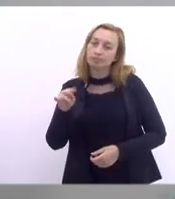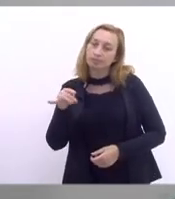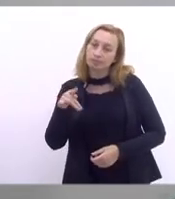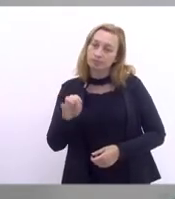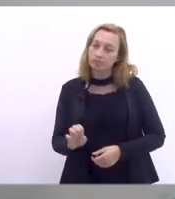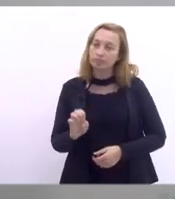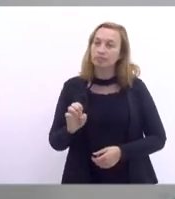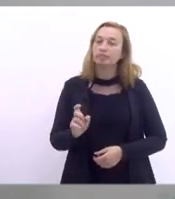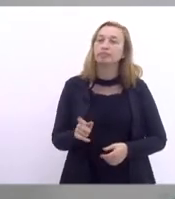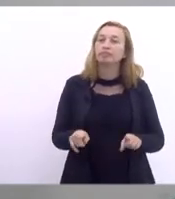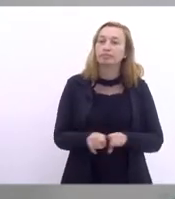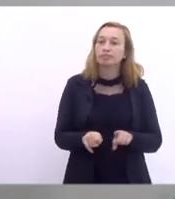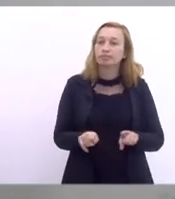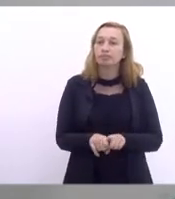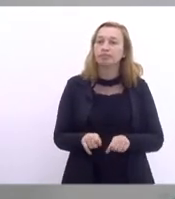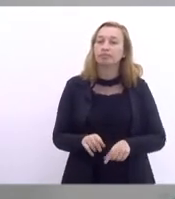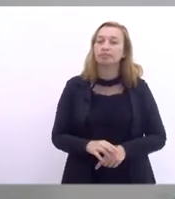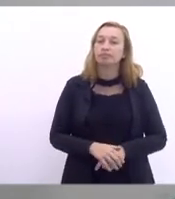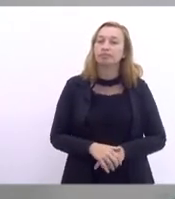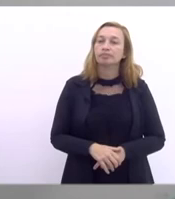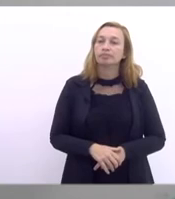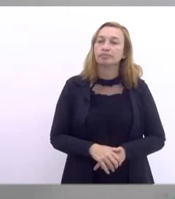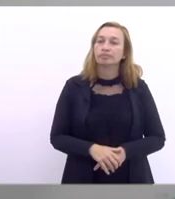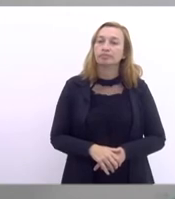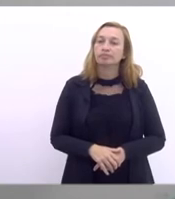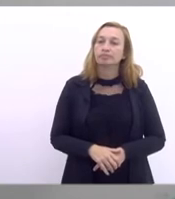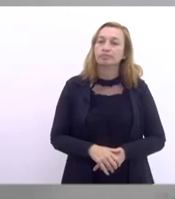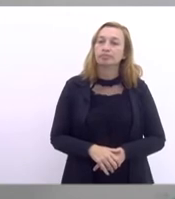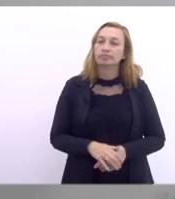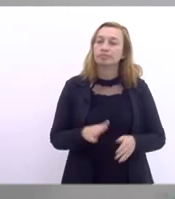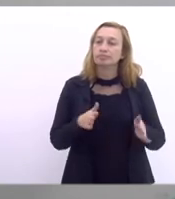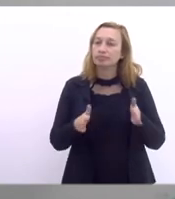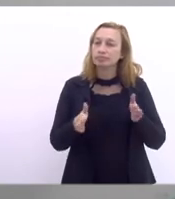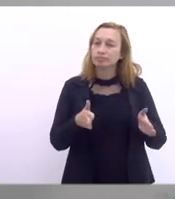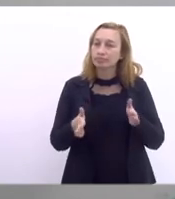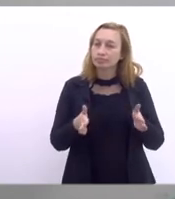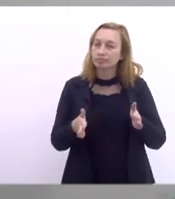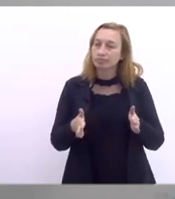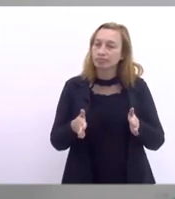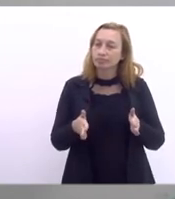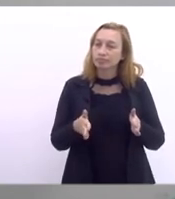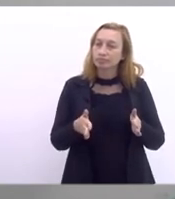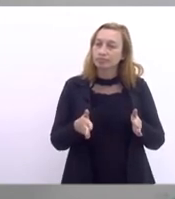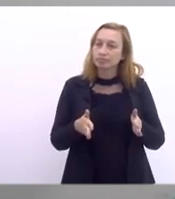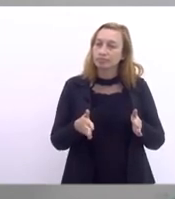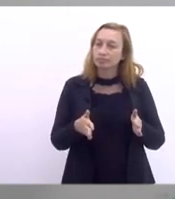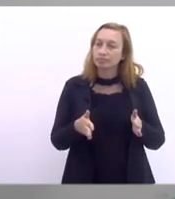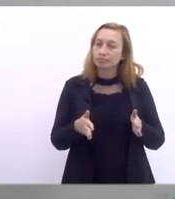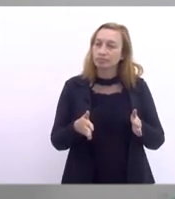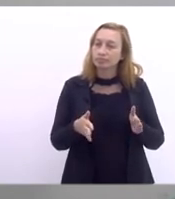abordar a questão e eu nos períodos de regime